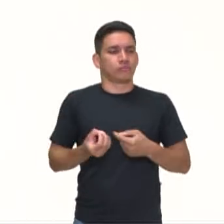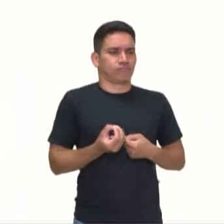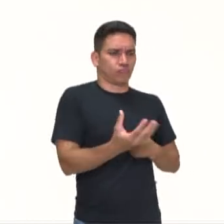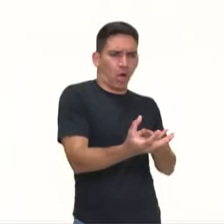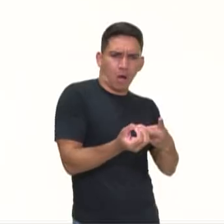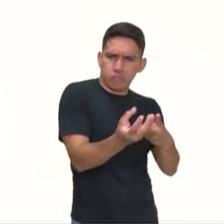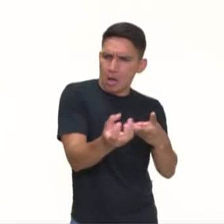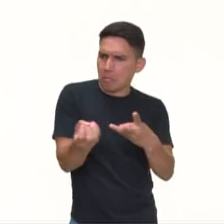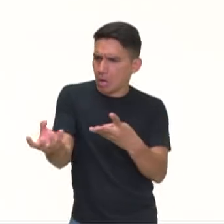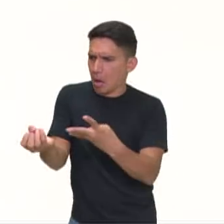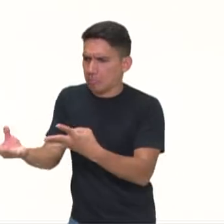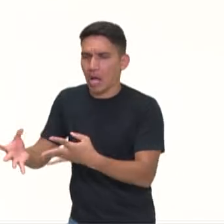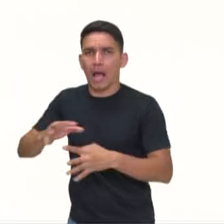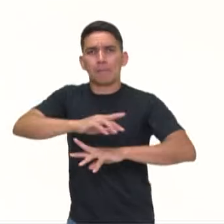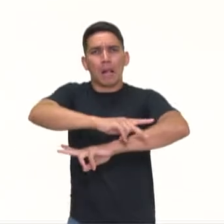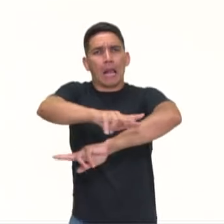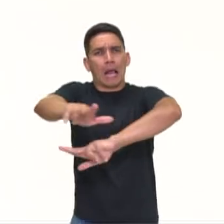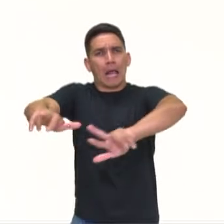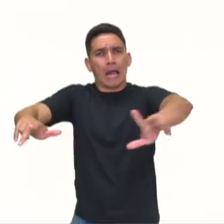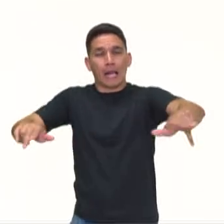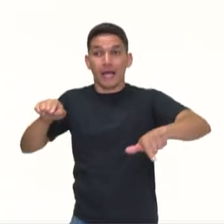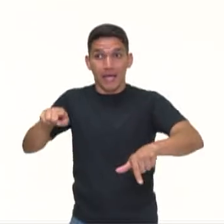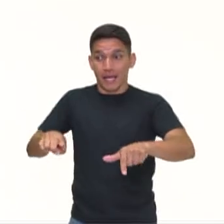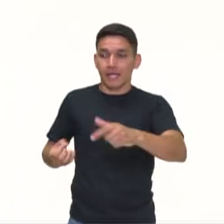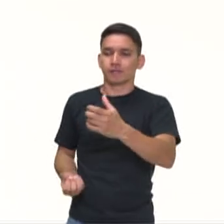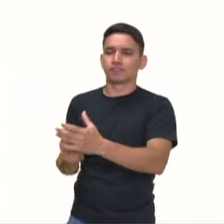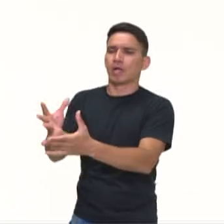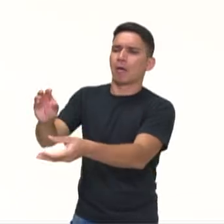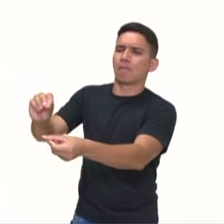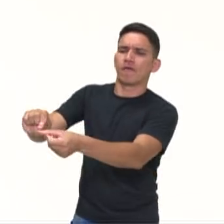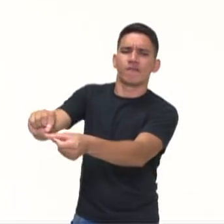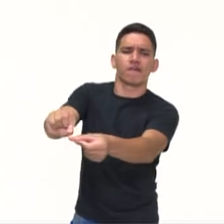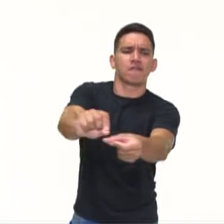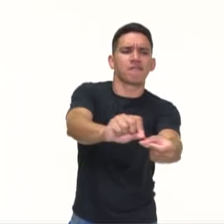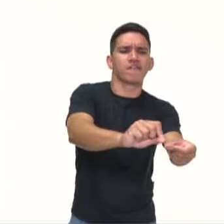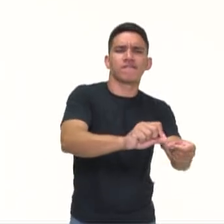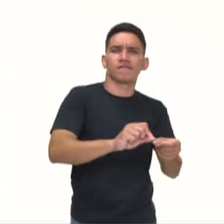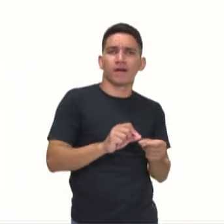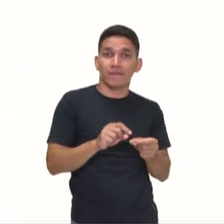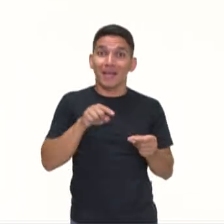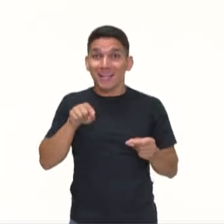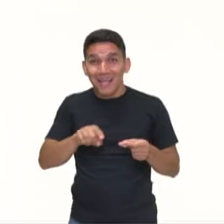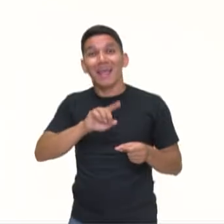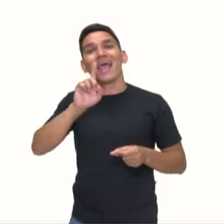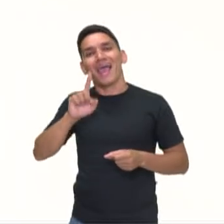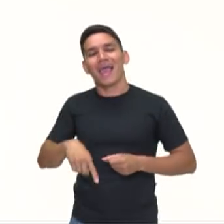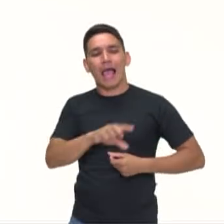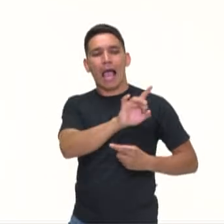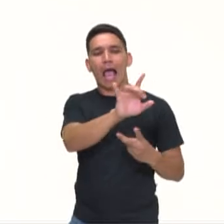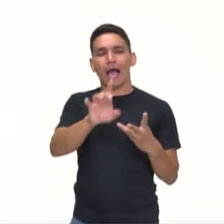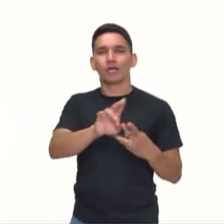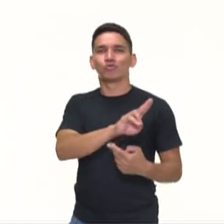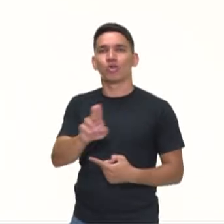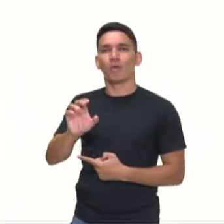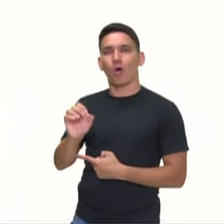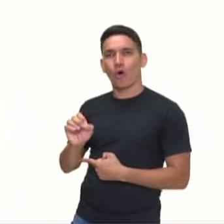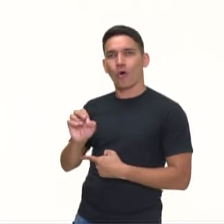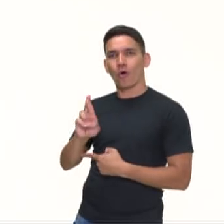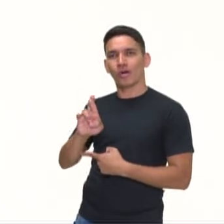são os orixás. Criou plantas e animais de todas as cores e tamanhos. Até ordenou que Oxalá, um desses